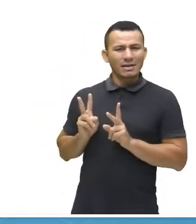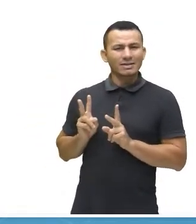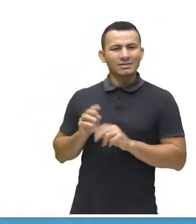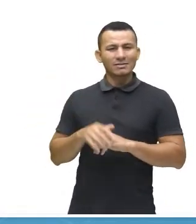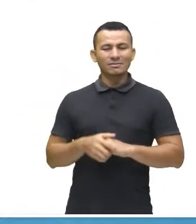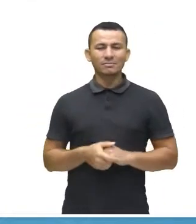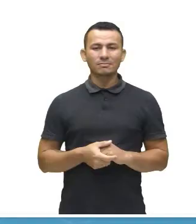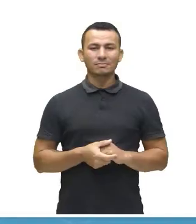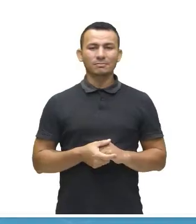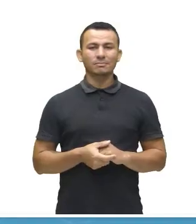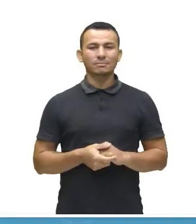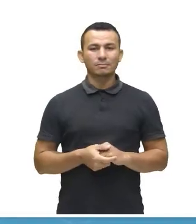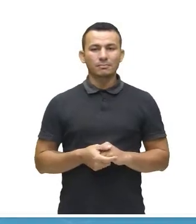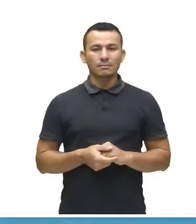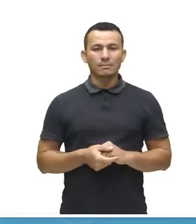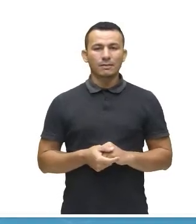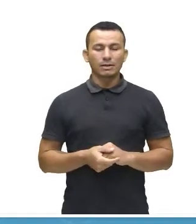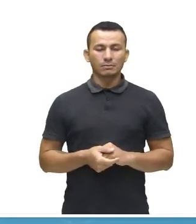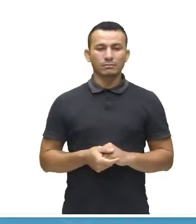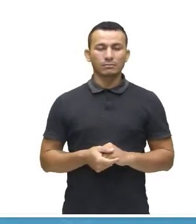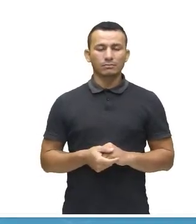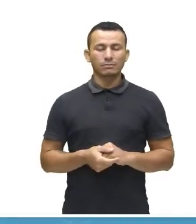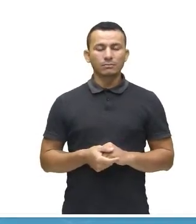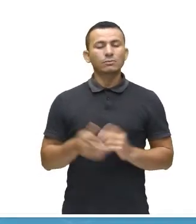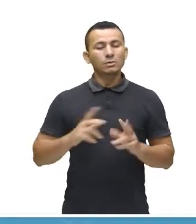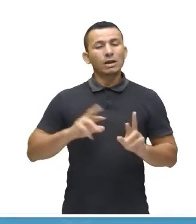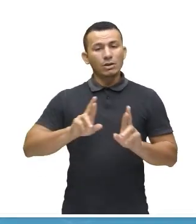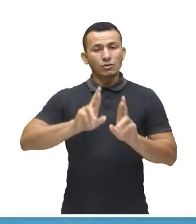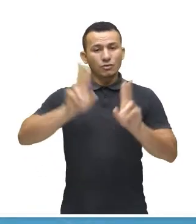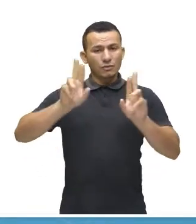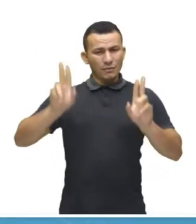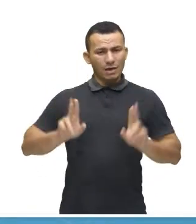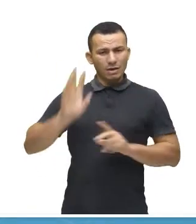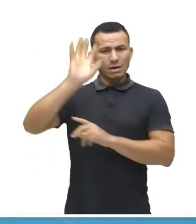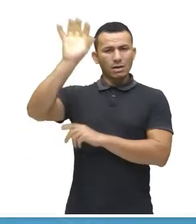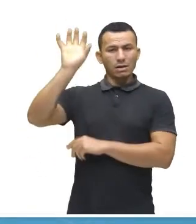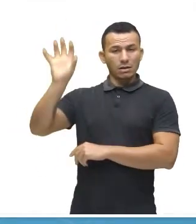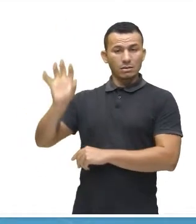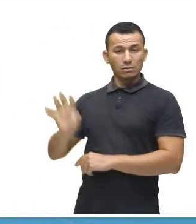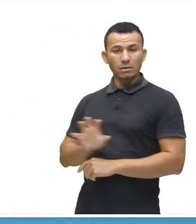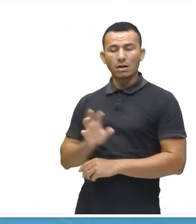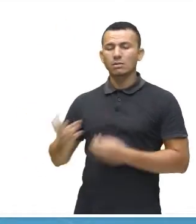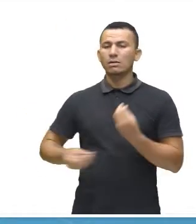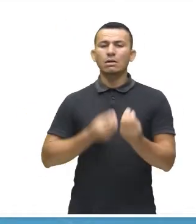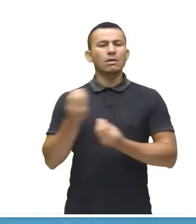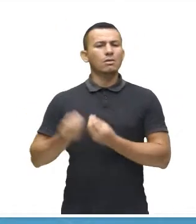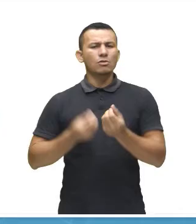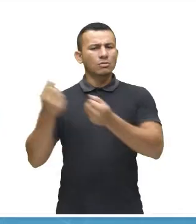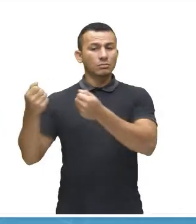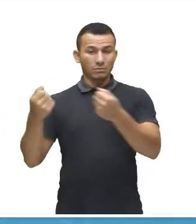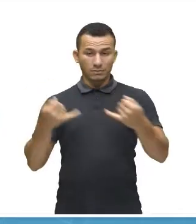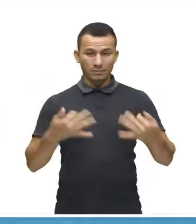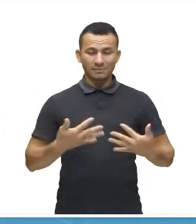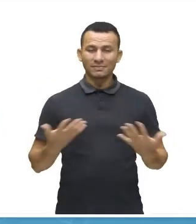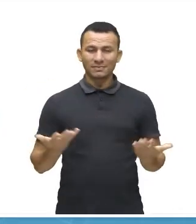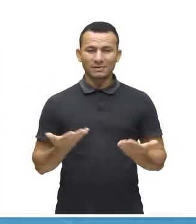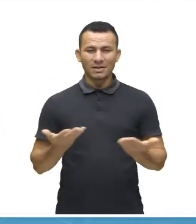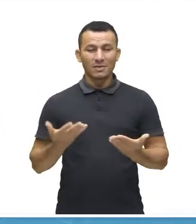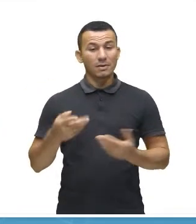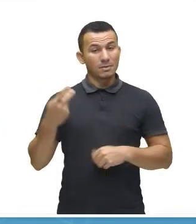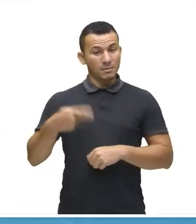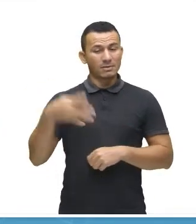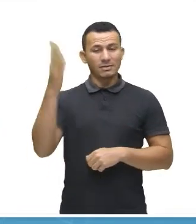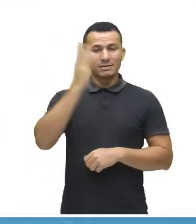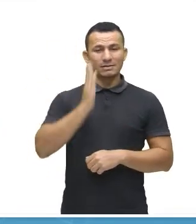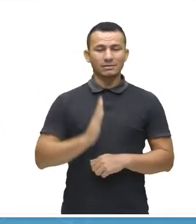enormes, tá bom? Então, diferenças regionais. Vamos verificar como é que se dá essa diferença regional no nosso